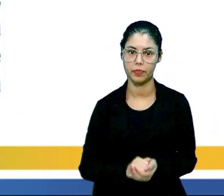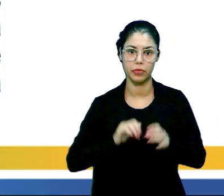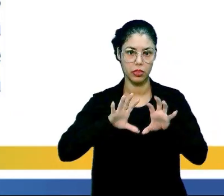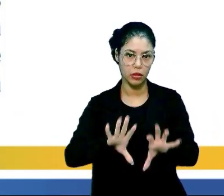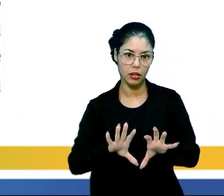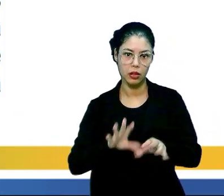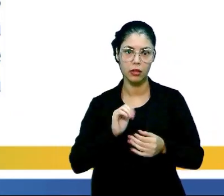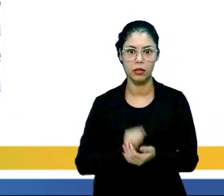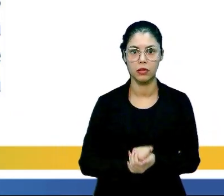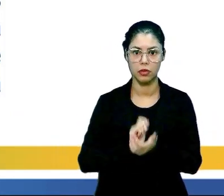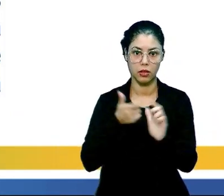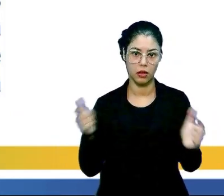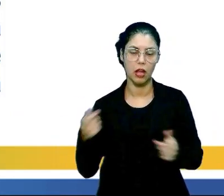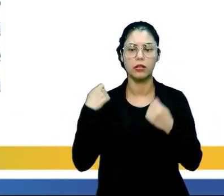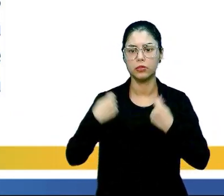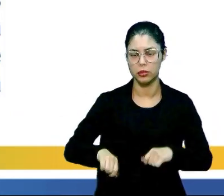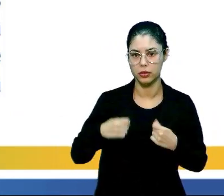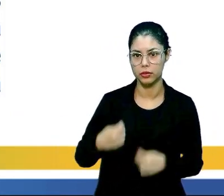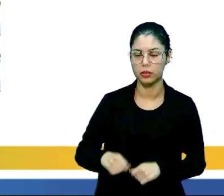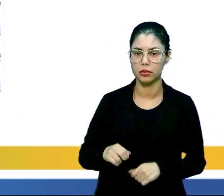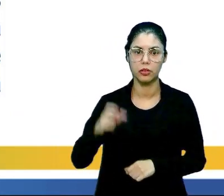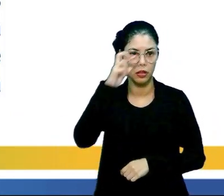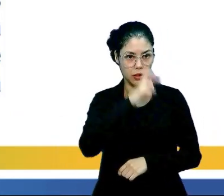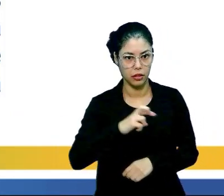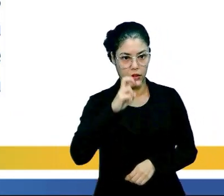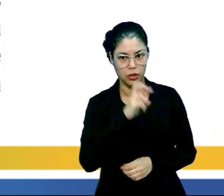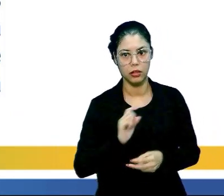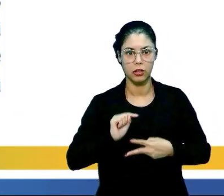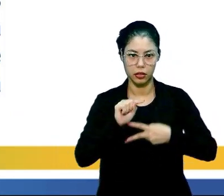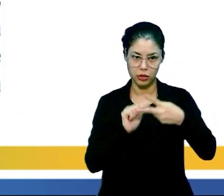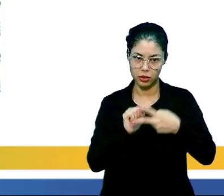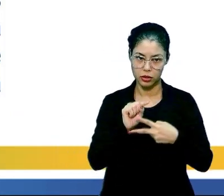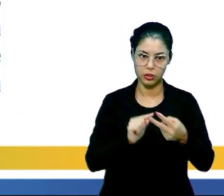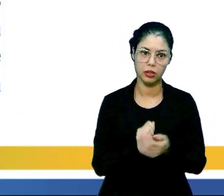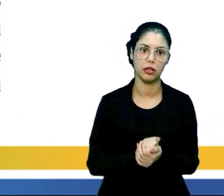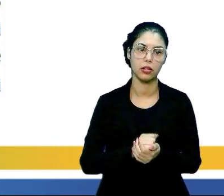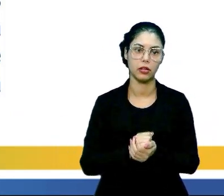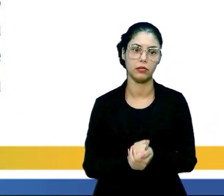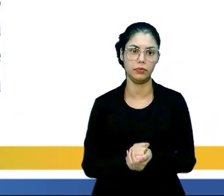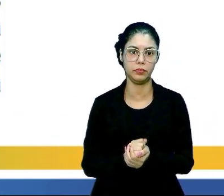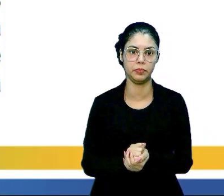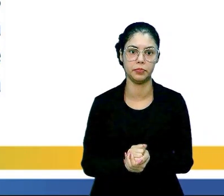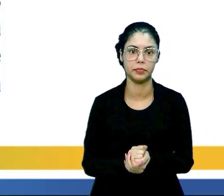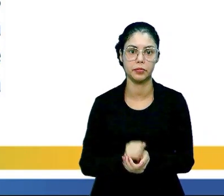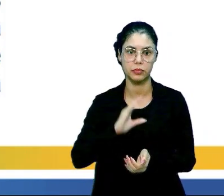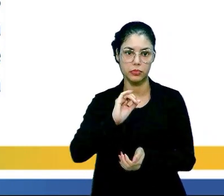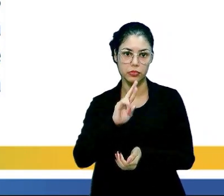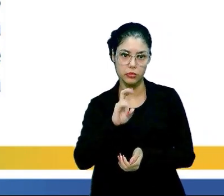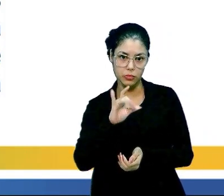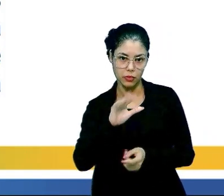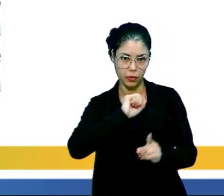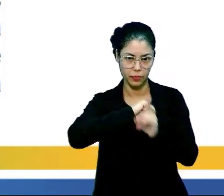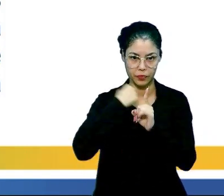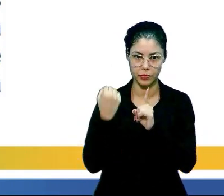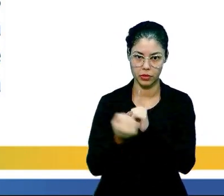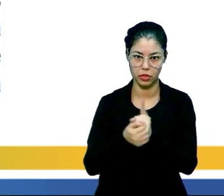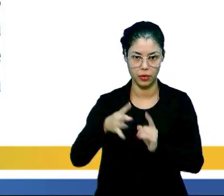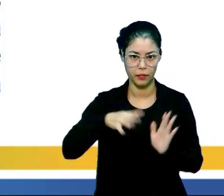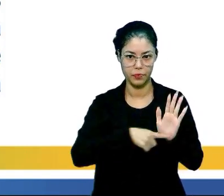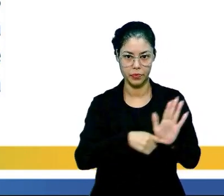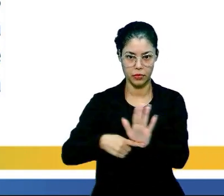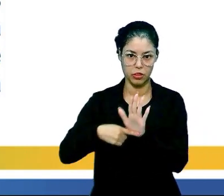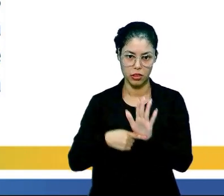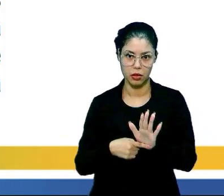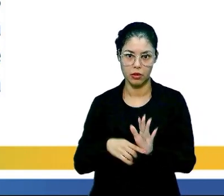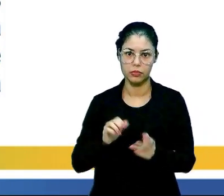contemporâneo. Nesse âmbito, faz-se necessário analisar dois entraves acerca do óbice